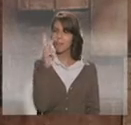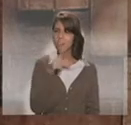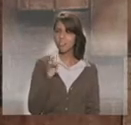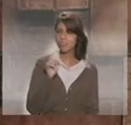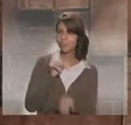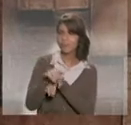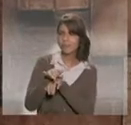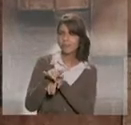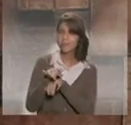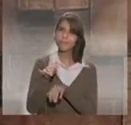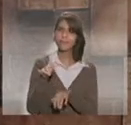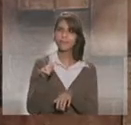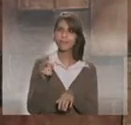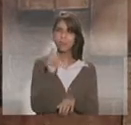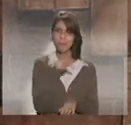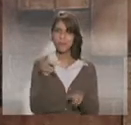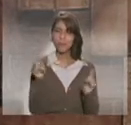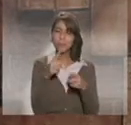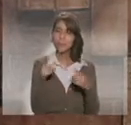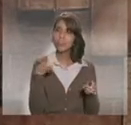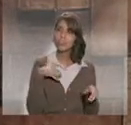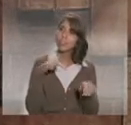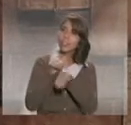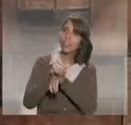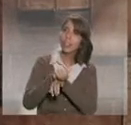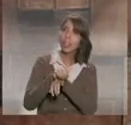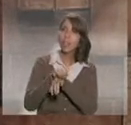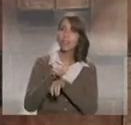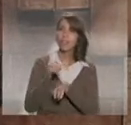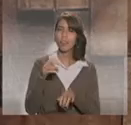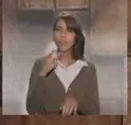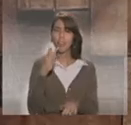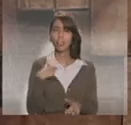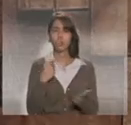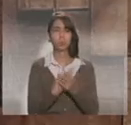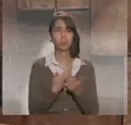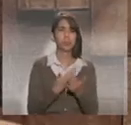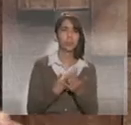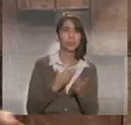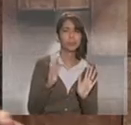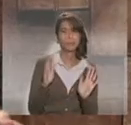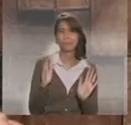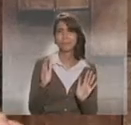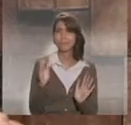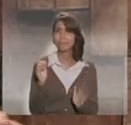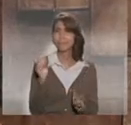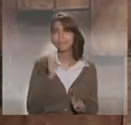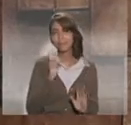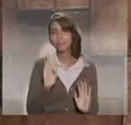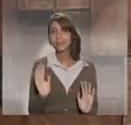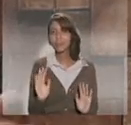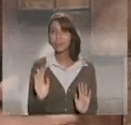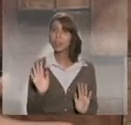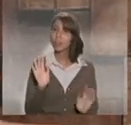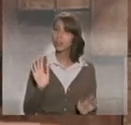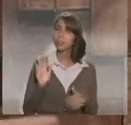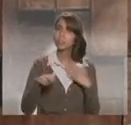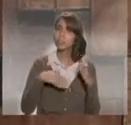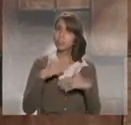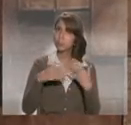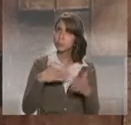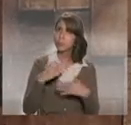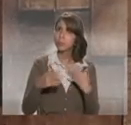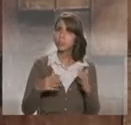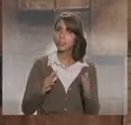professores de música assim fugir aqui tinha estudar eu não sei que tal claro que a partir de um determinado momento você vai se basear